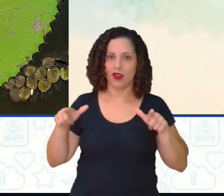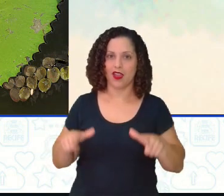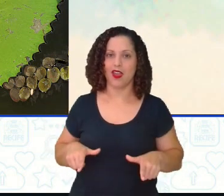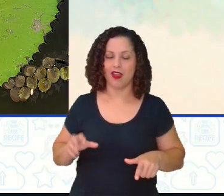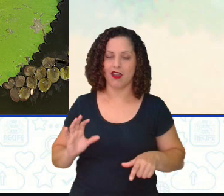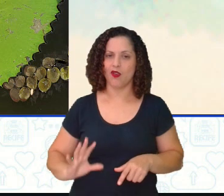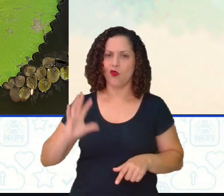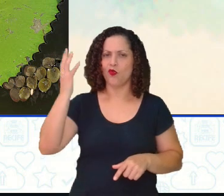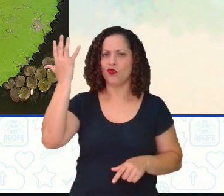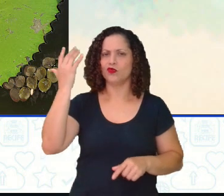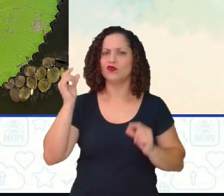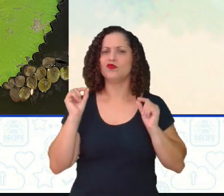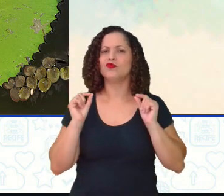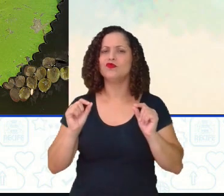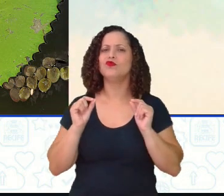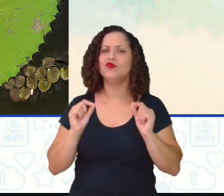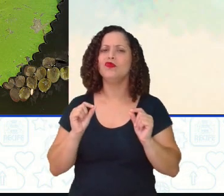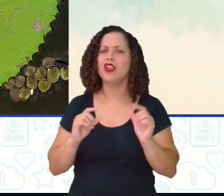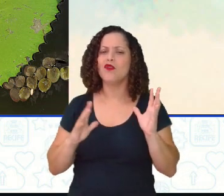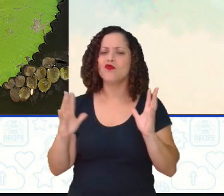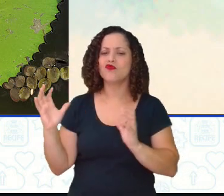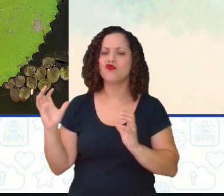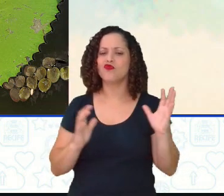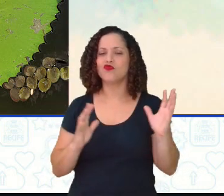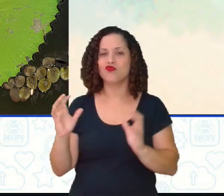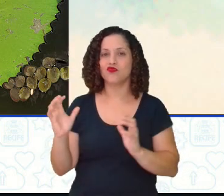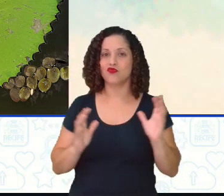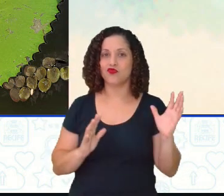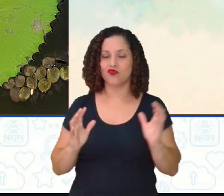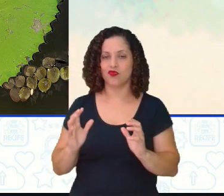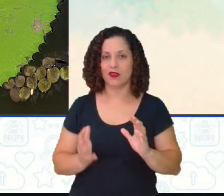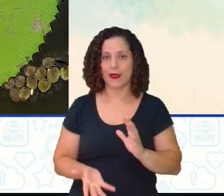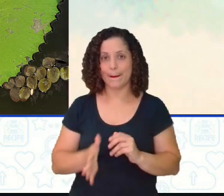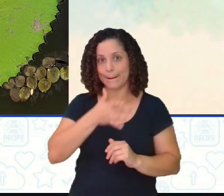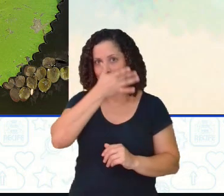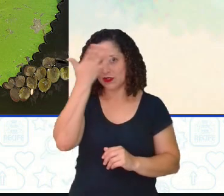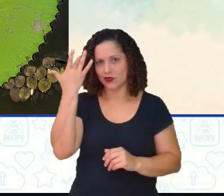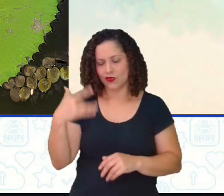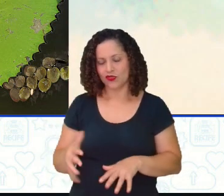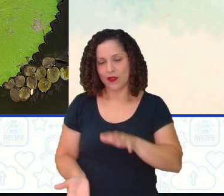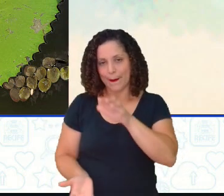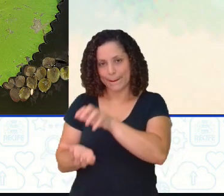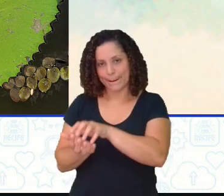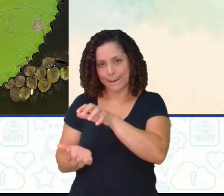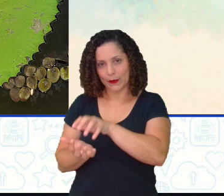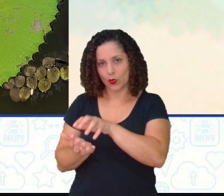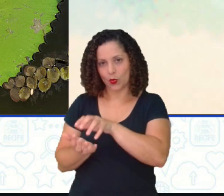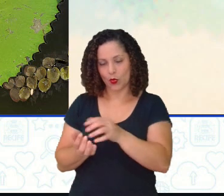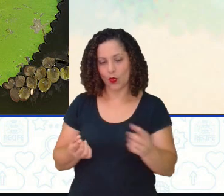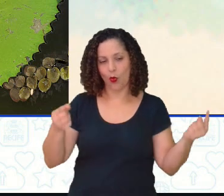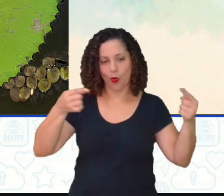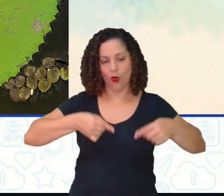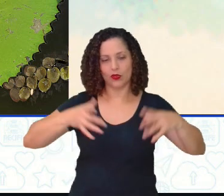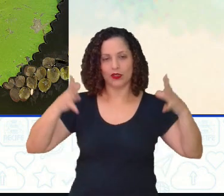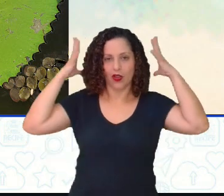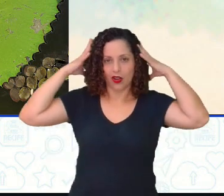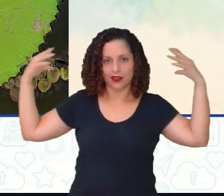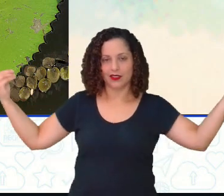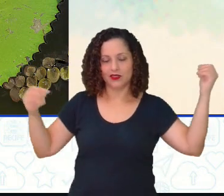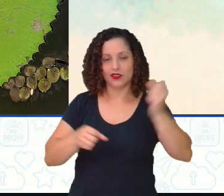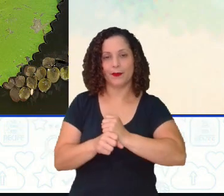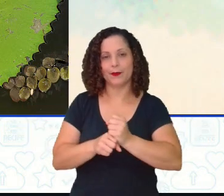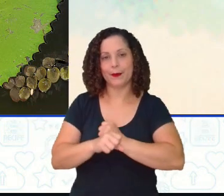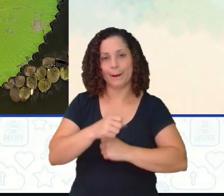ocorreu o combate de Casa Forte entre pernambucanos e holandeses, isso em 1645.